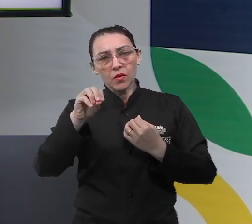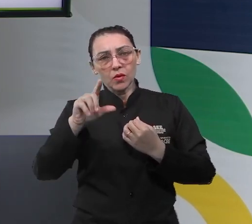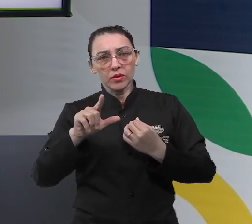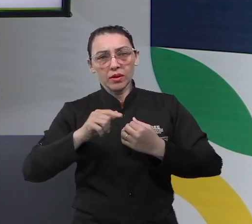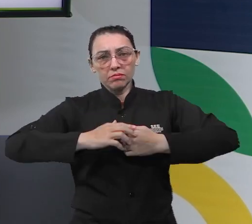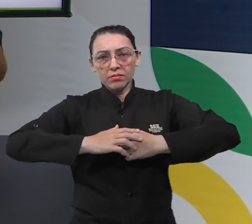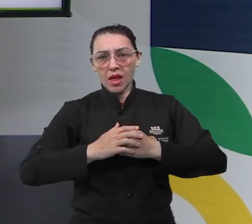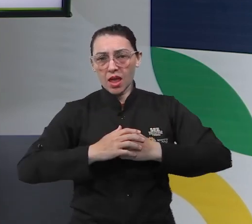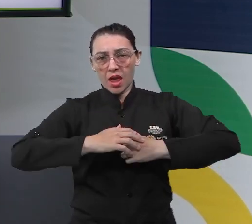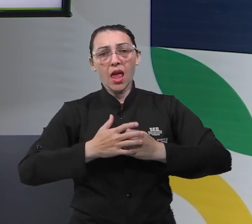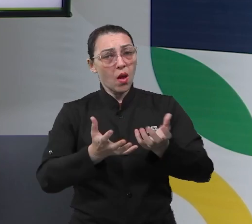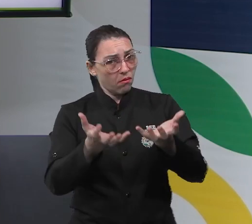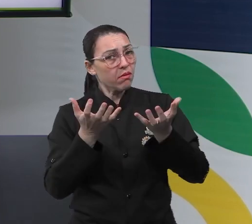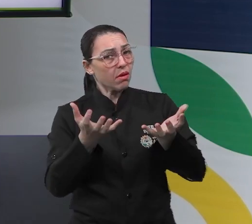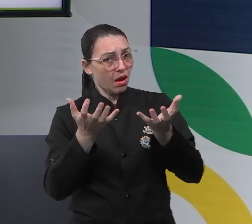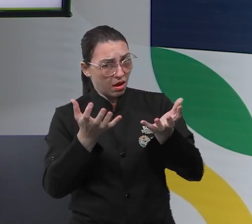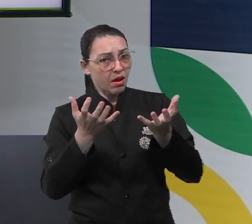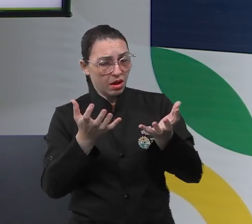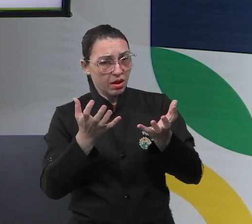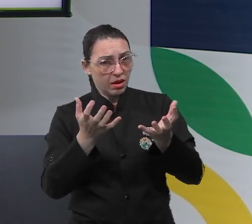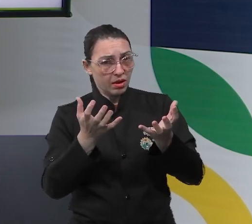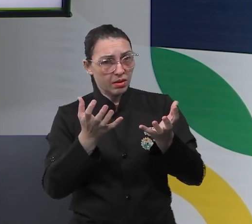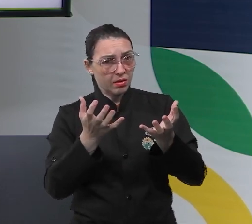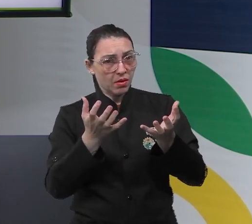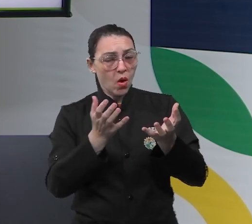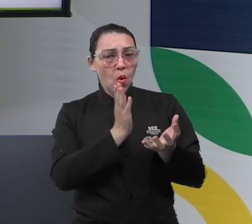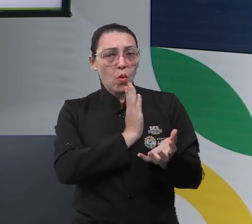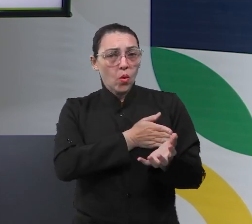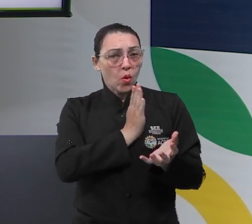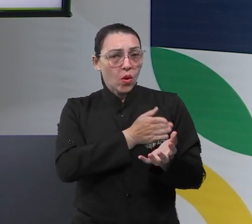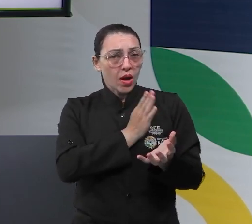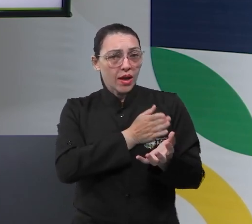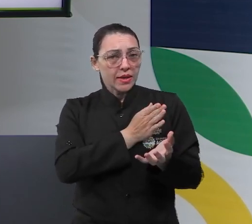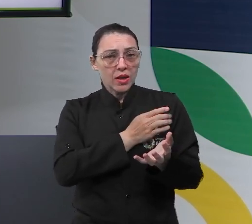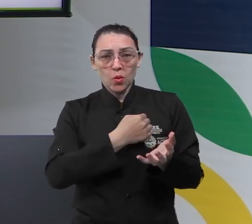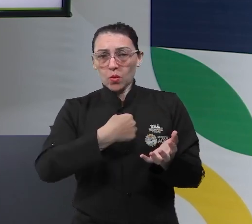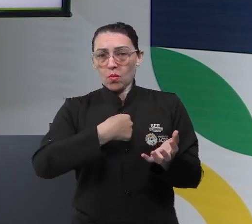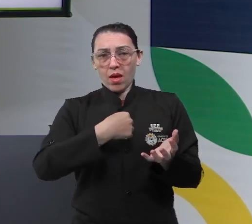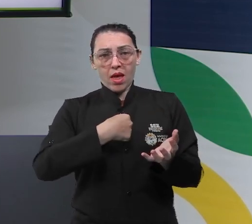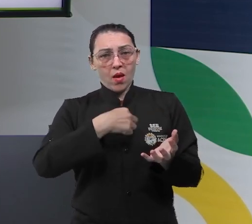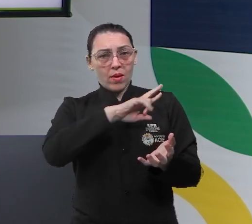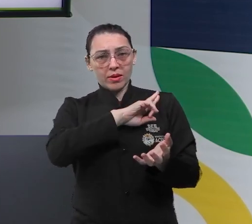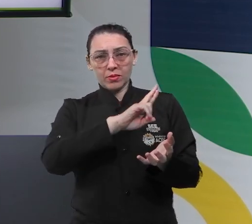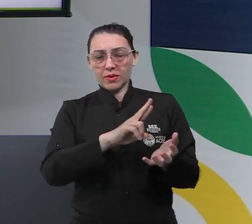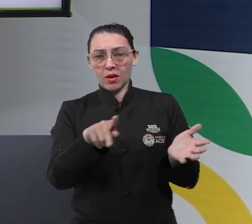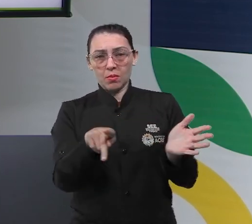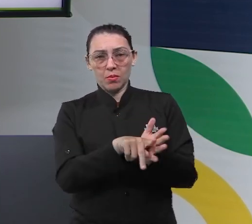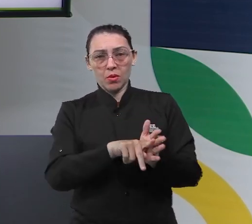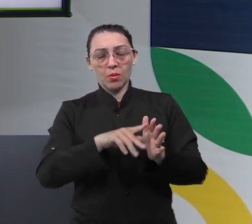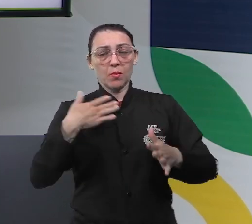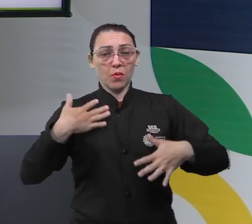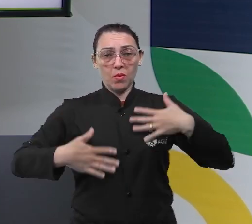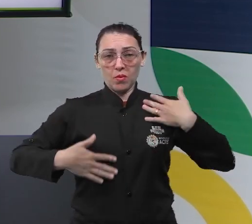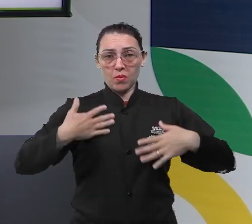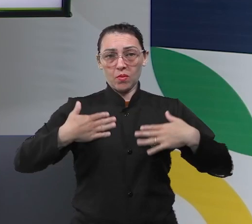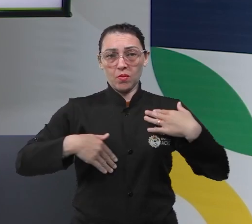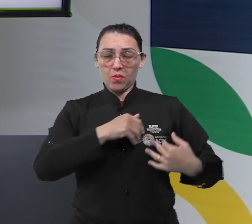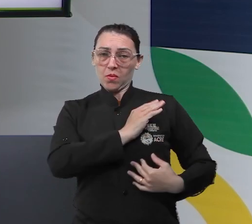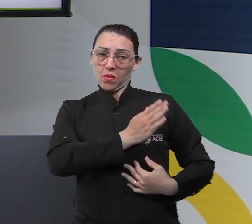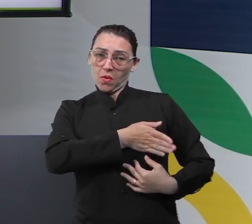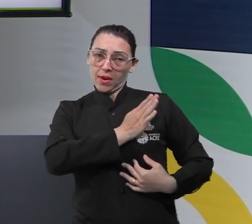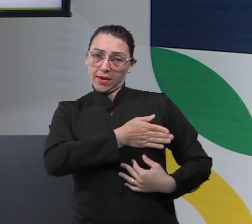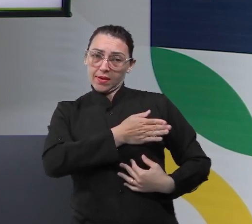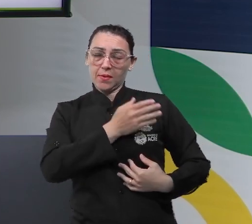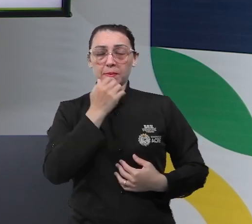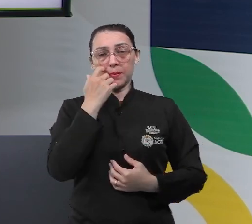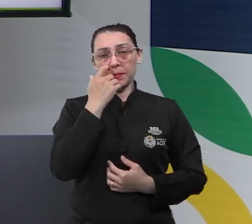mexendo o braço, eu tô querendo movimento voluntário, é o músculo que está fazendo. No caso dos movimentos involuntários,